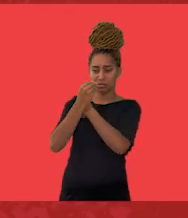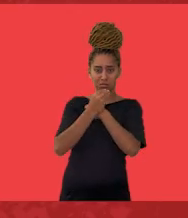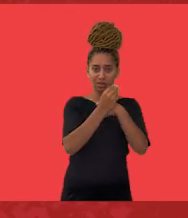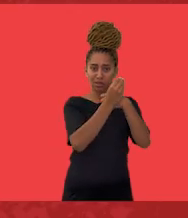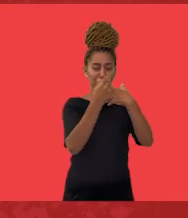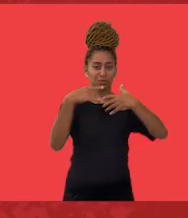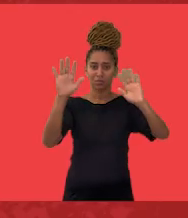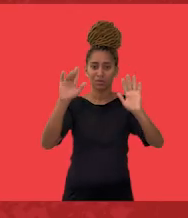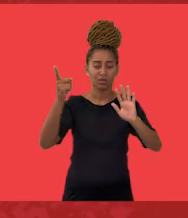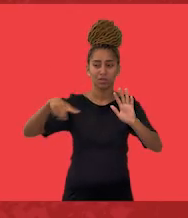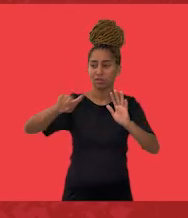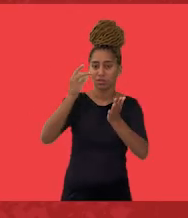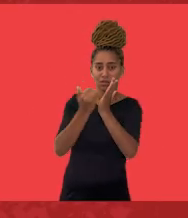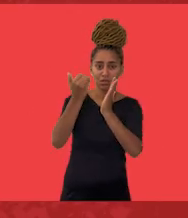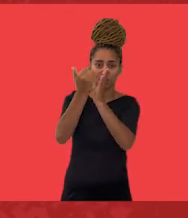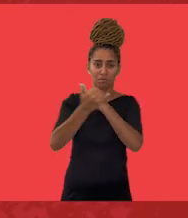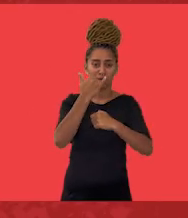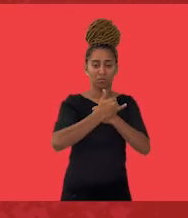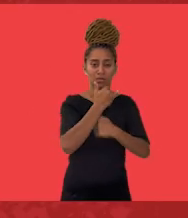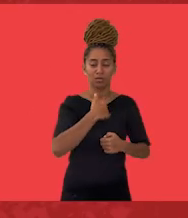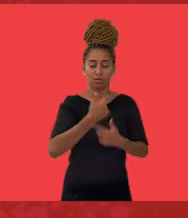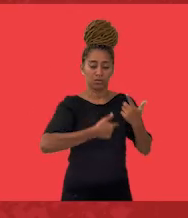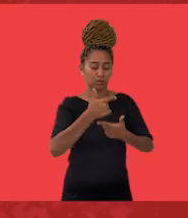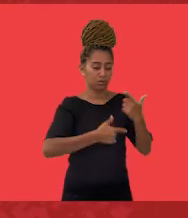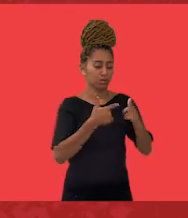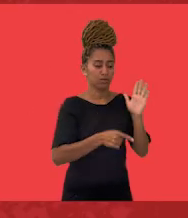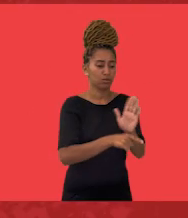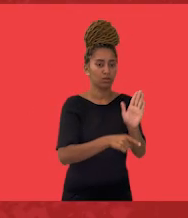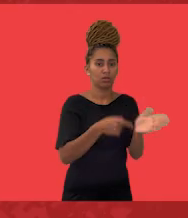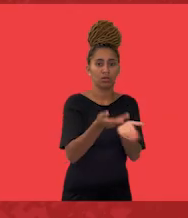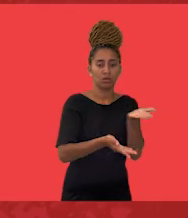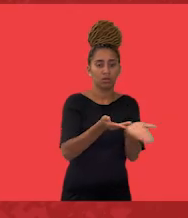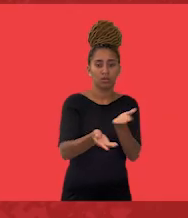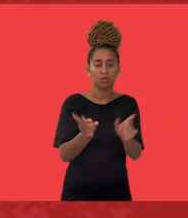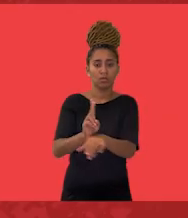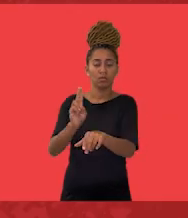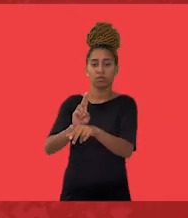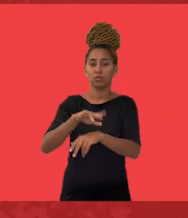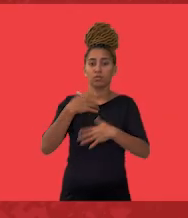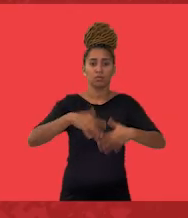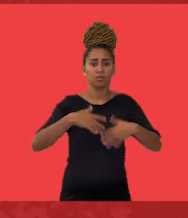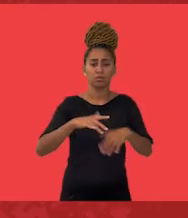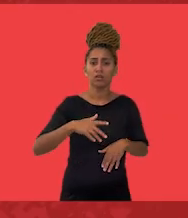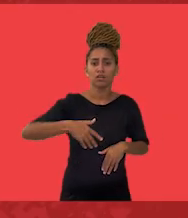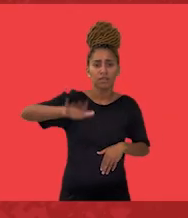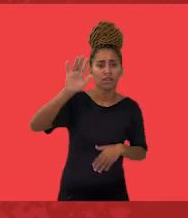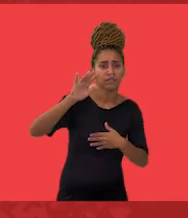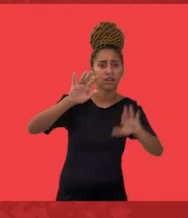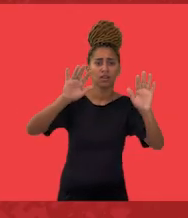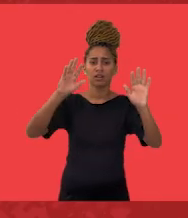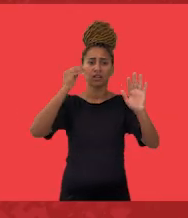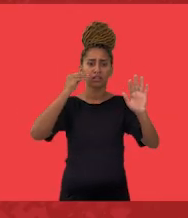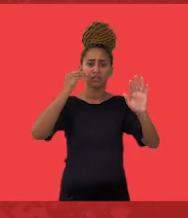crina lustrosa as estrelas, e nos olhos a loucura molhada. Um amor que